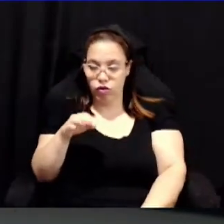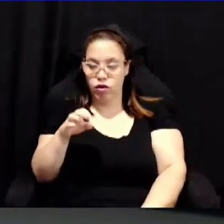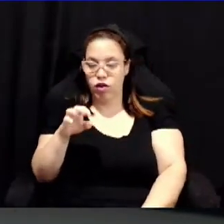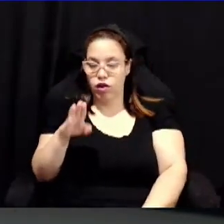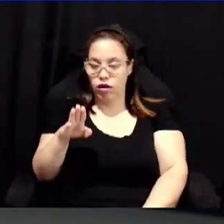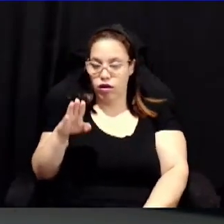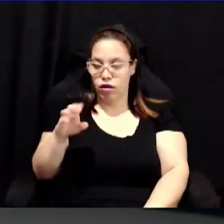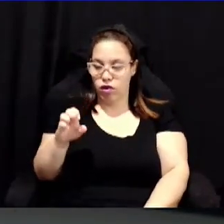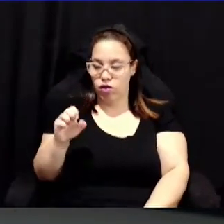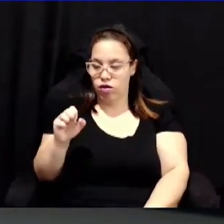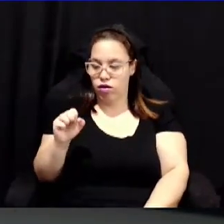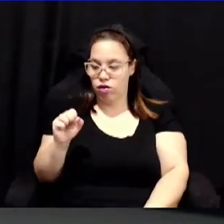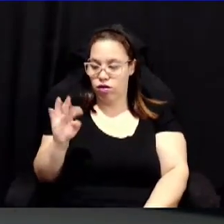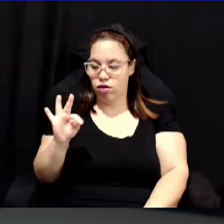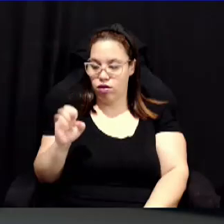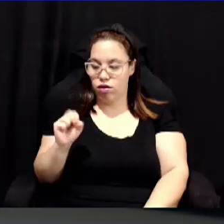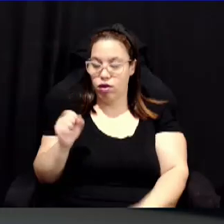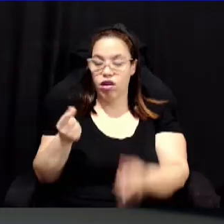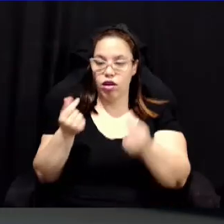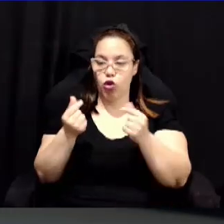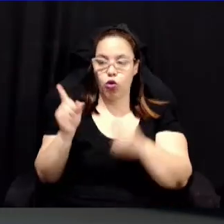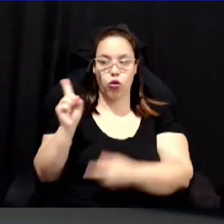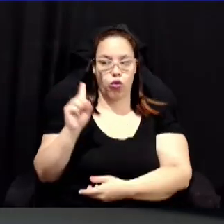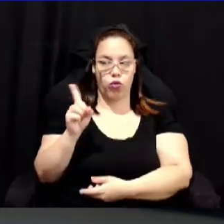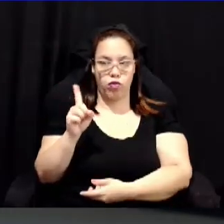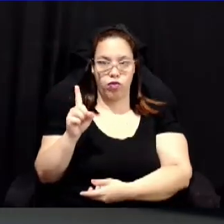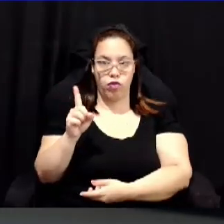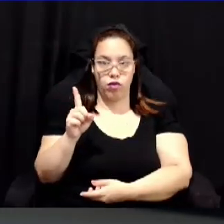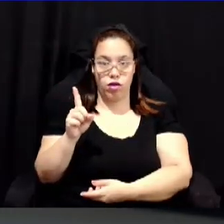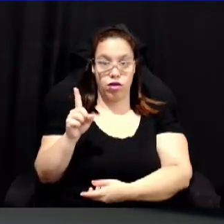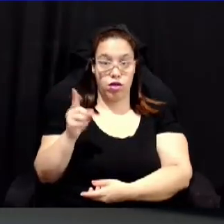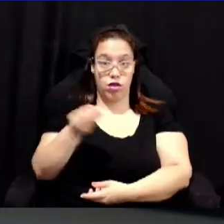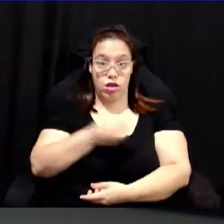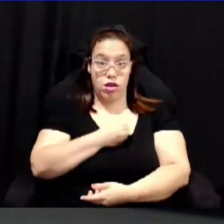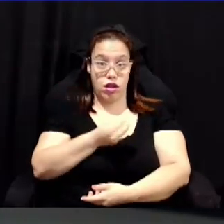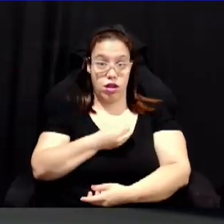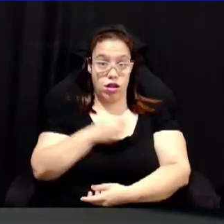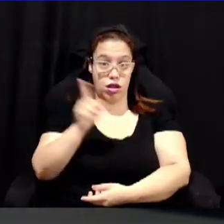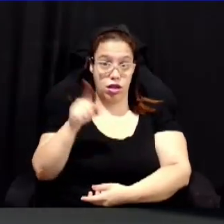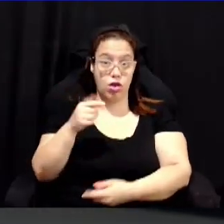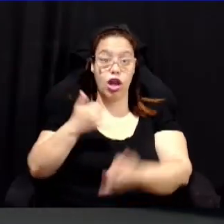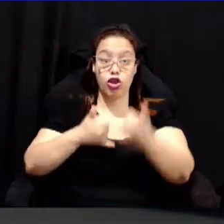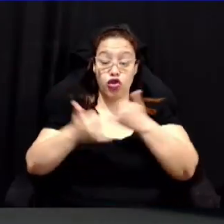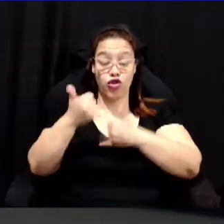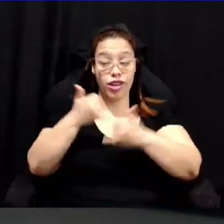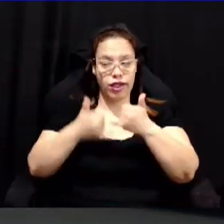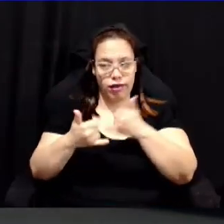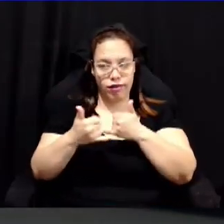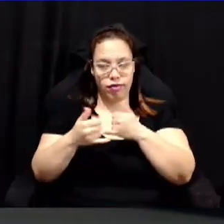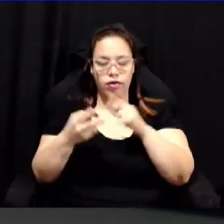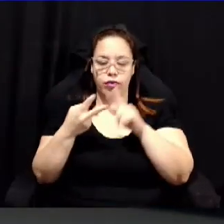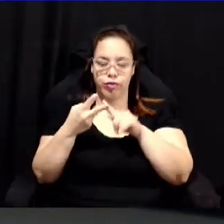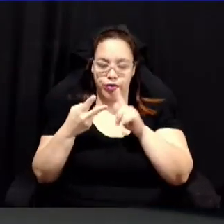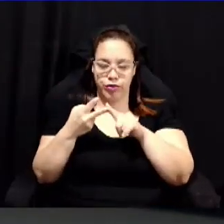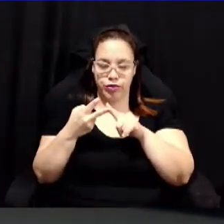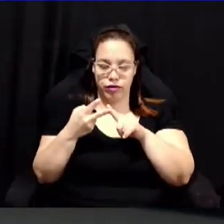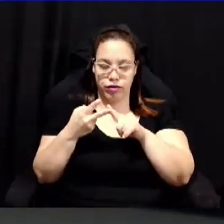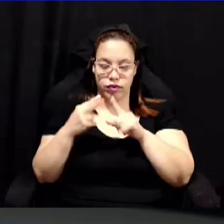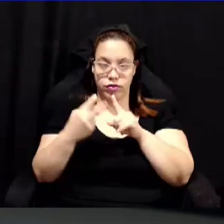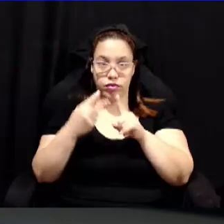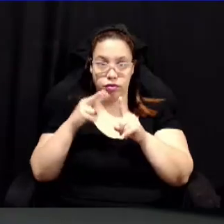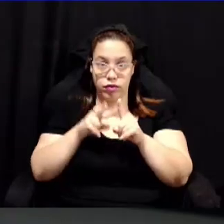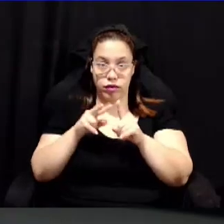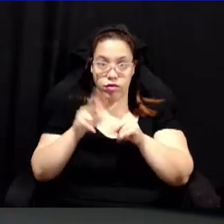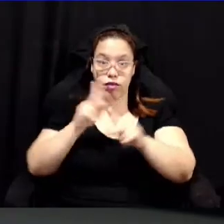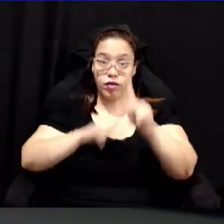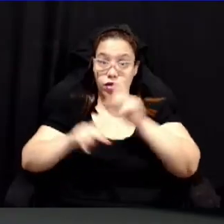e não lucratividade. Bet não é meio de vida, bet é diversão. Segundo ponto, mostrando para a população em geral